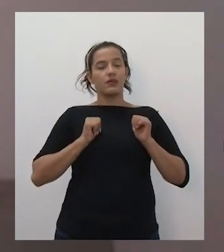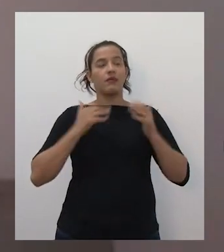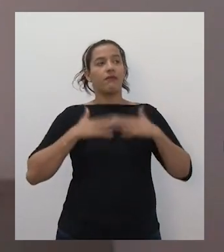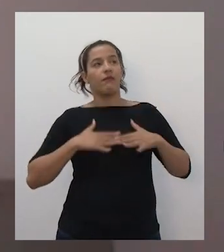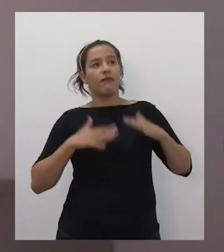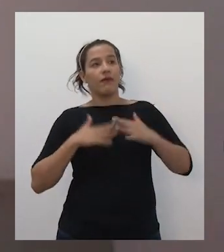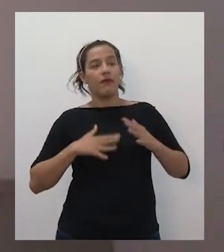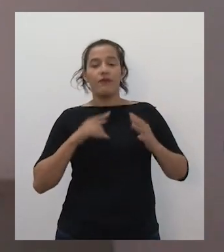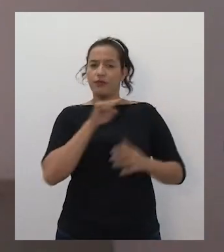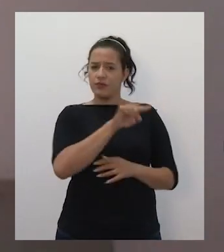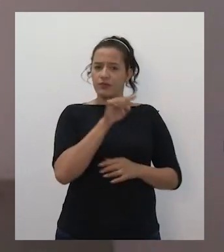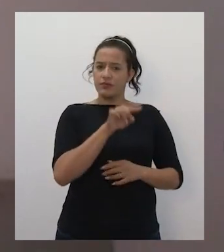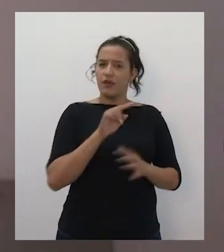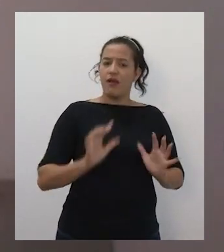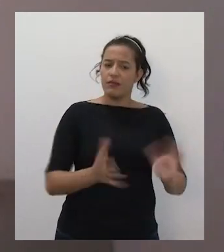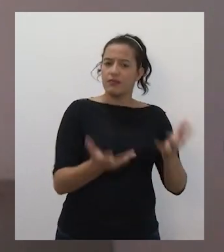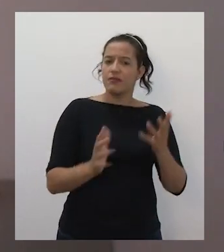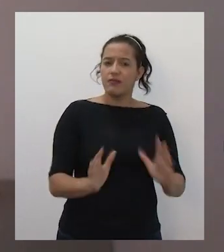está colocando todo mundo